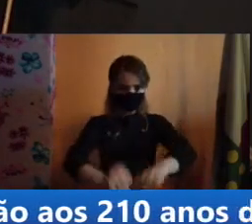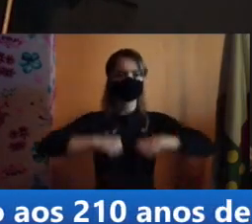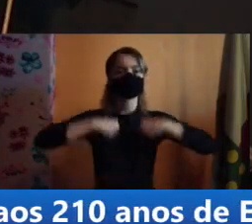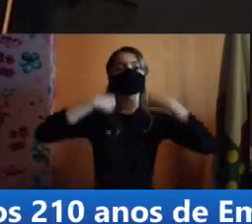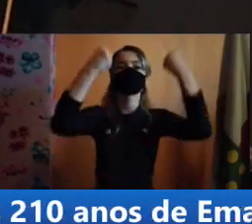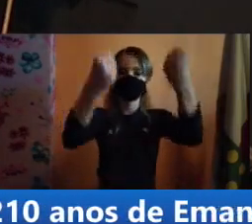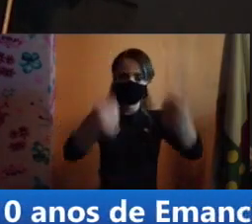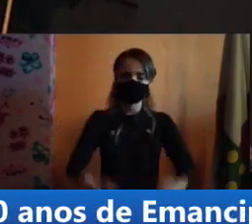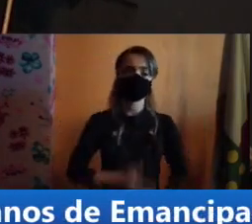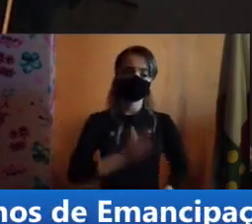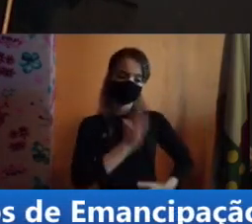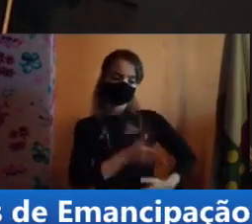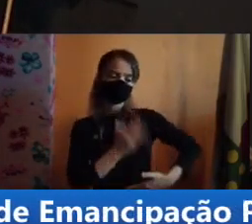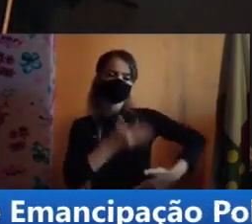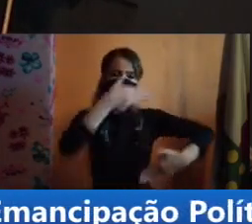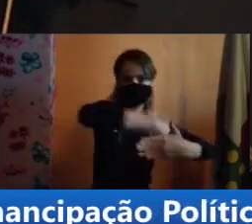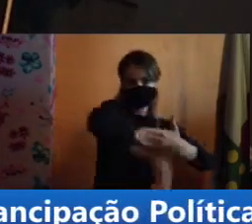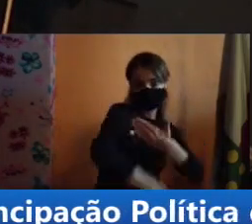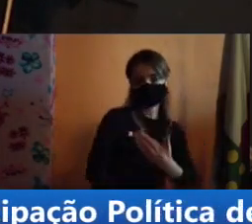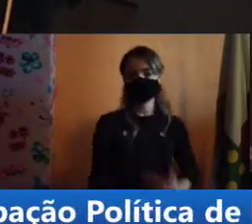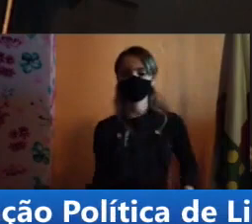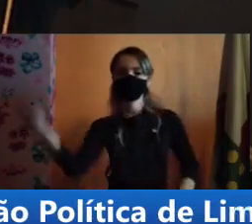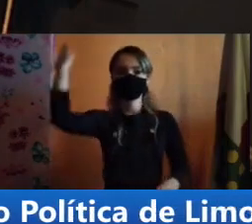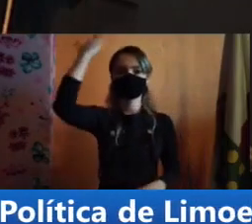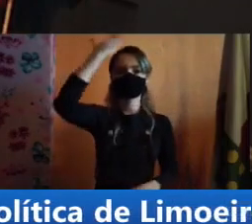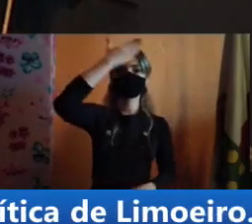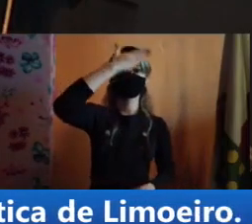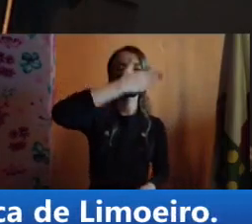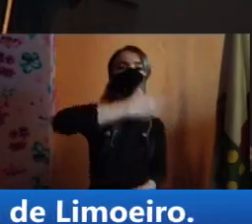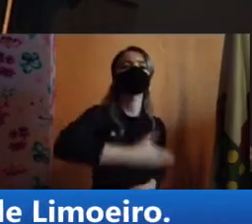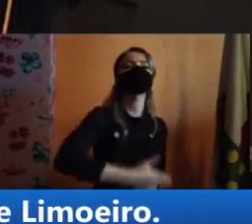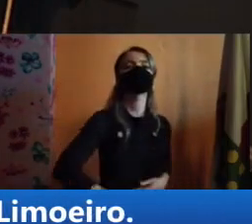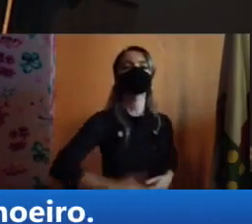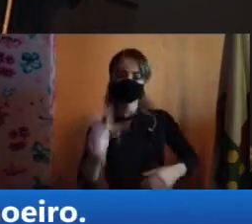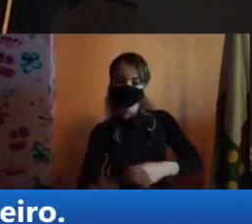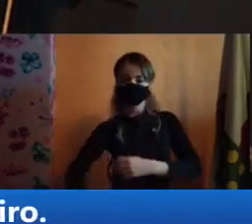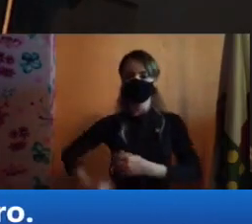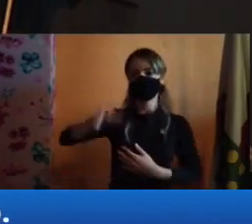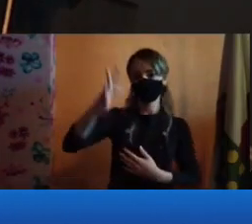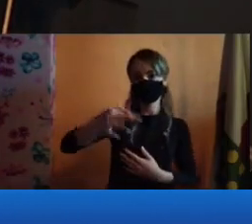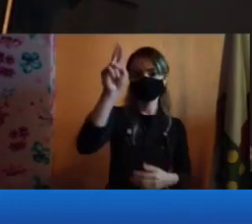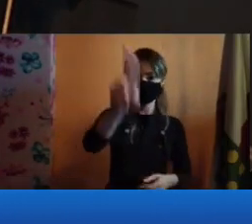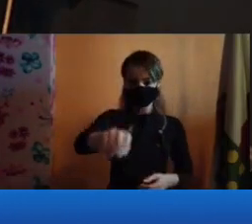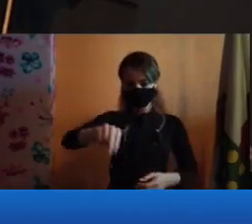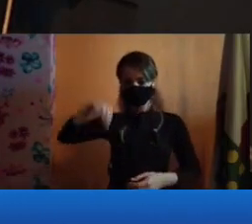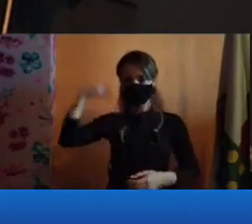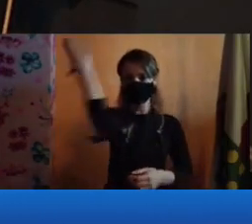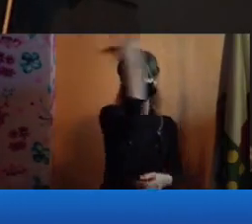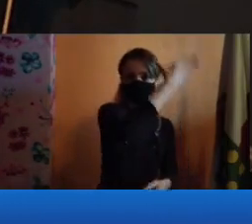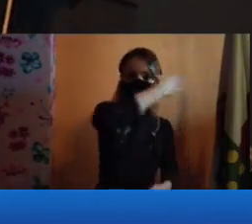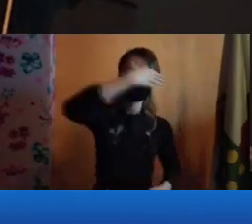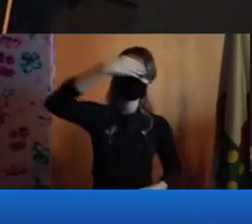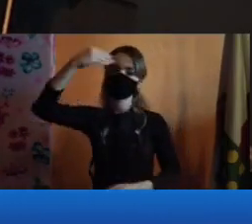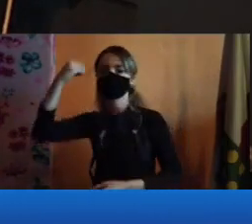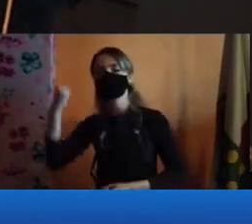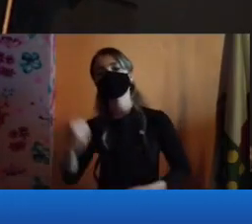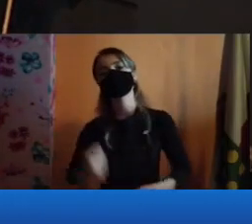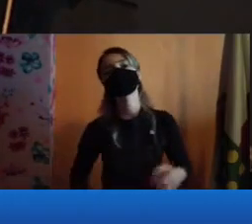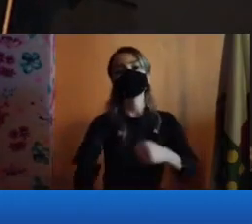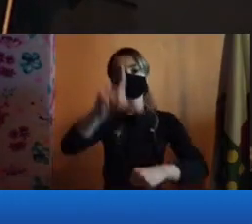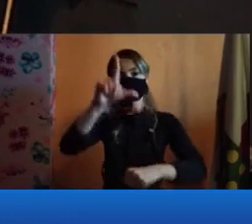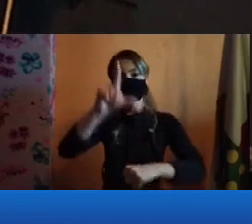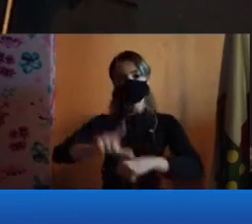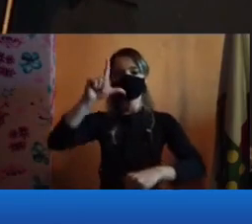e bravura sem par. Dou-te o meu coração e prometo, teu futuro jamais